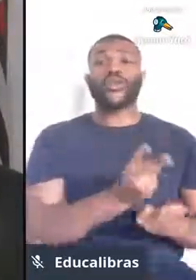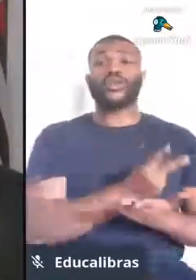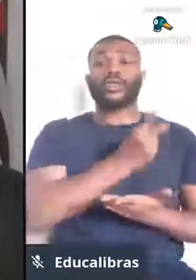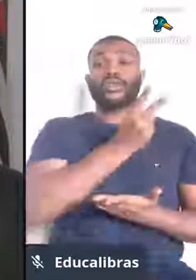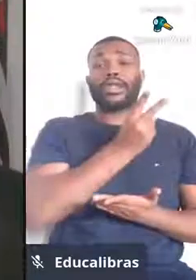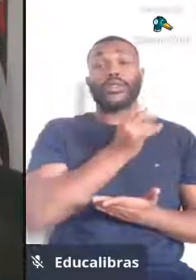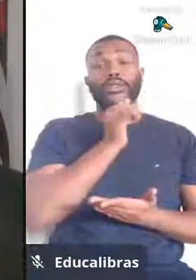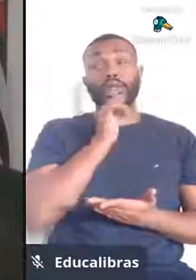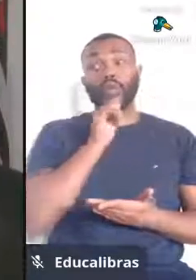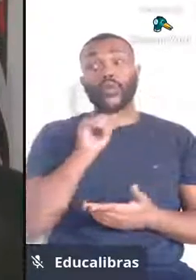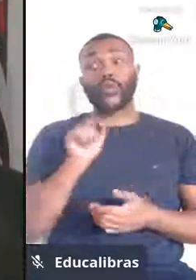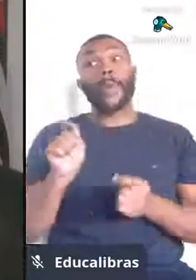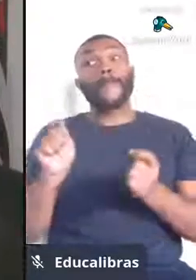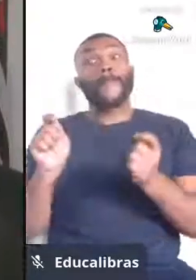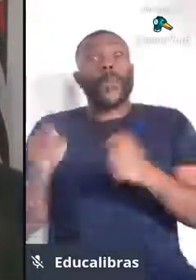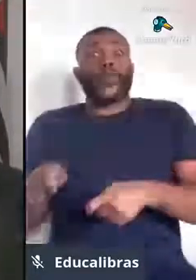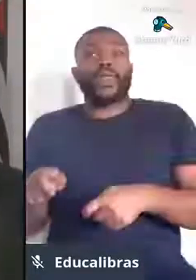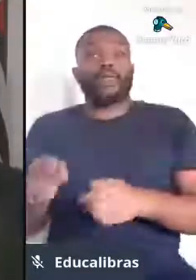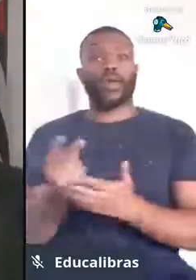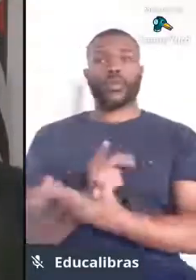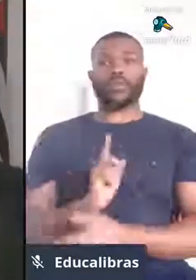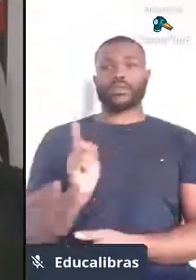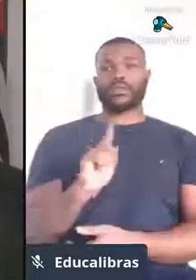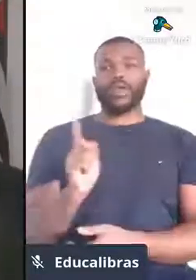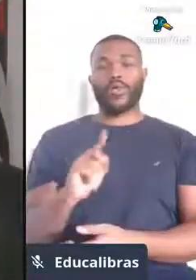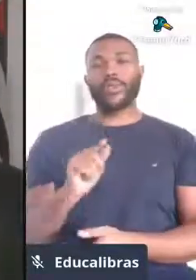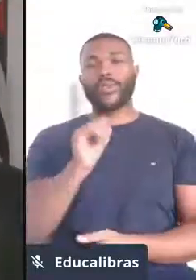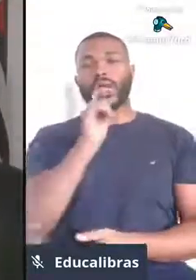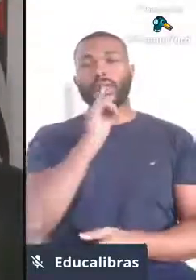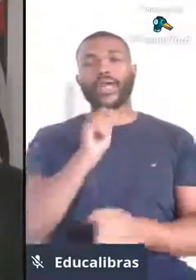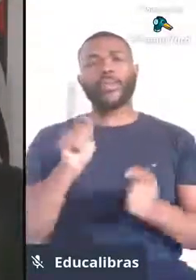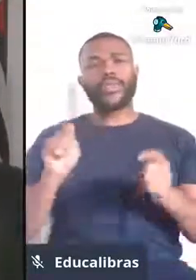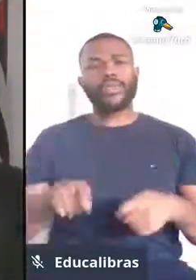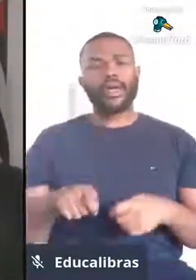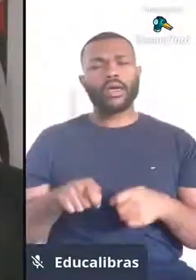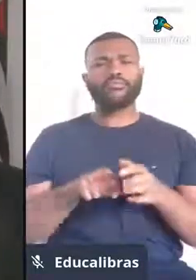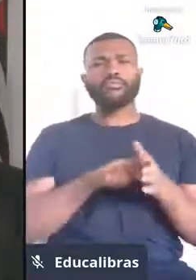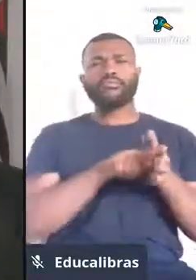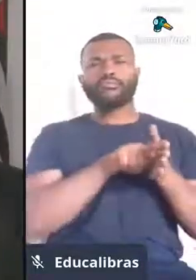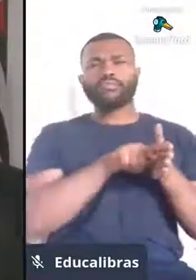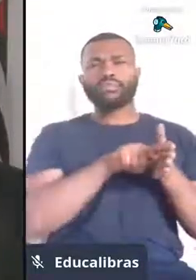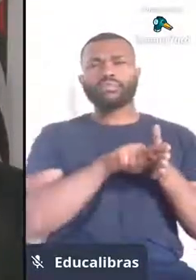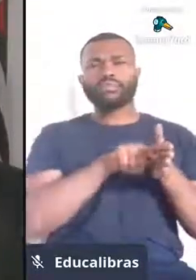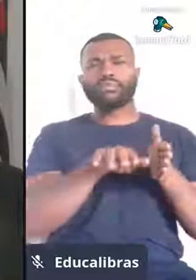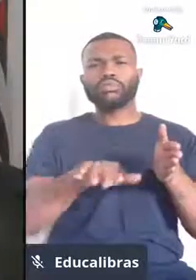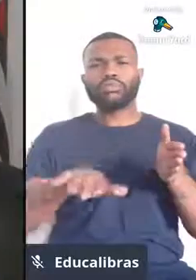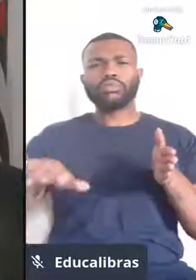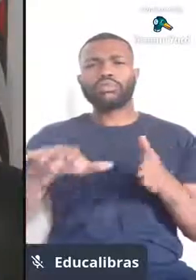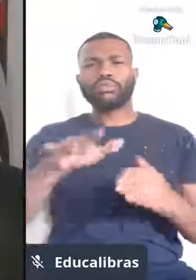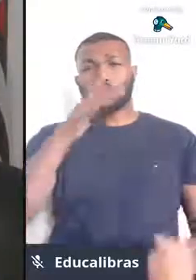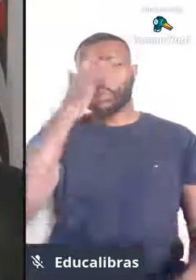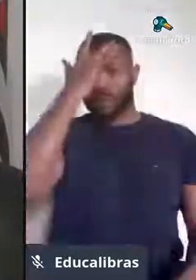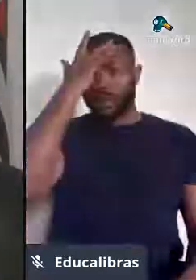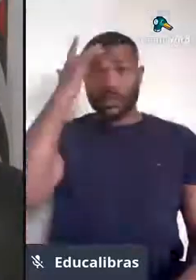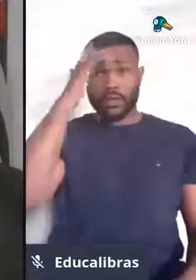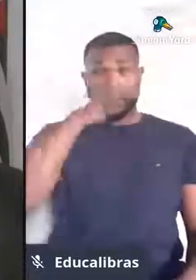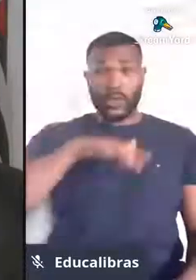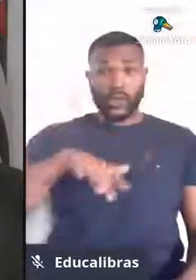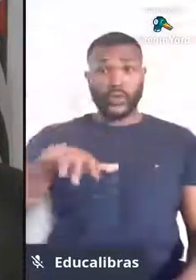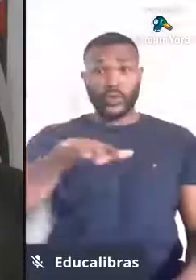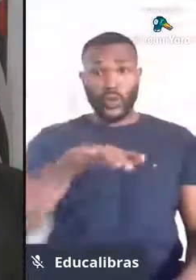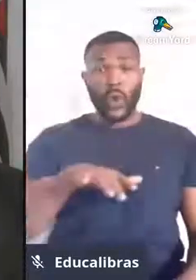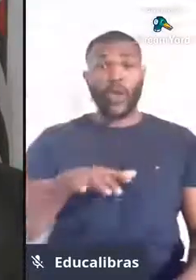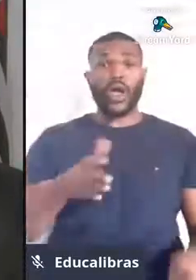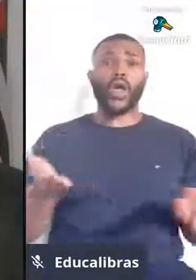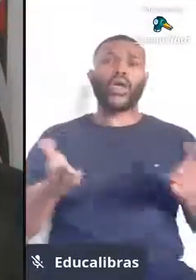houve. Então, vai ter um campo muito fértil para que aquelas pessoas que estão politizando o